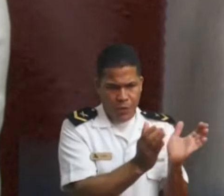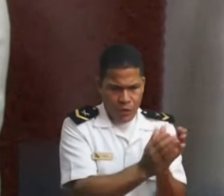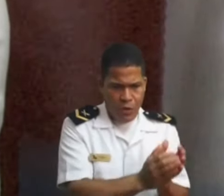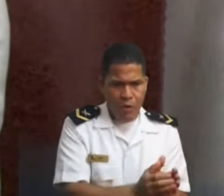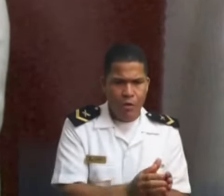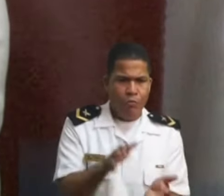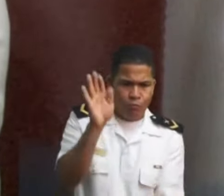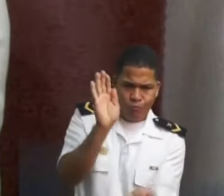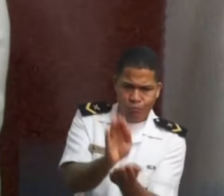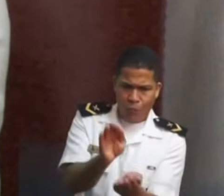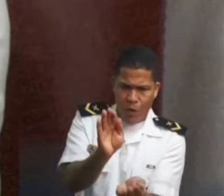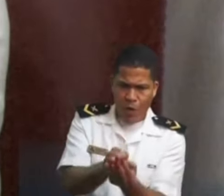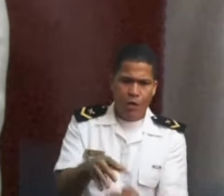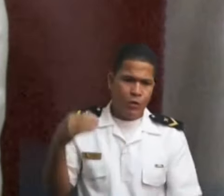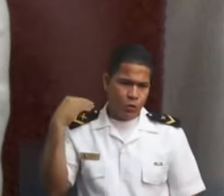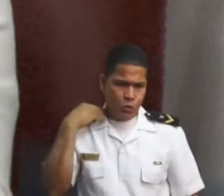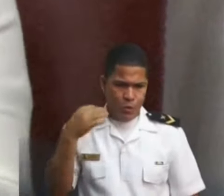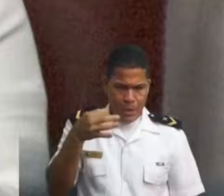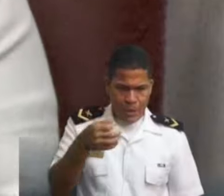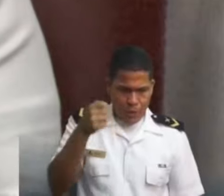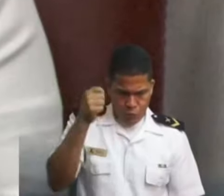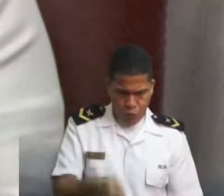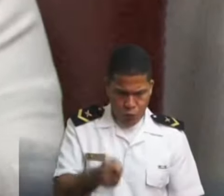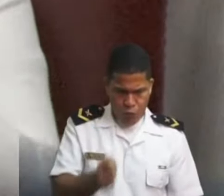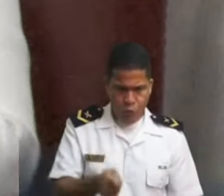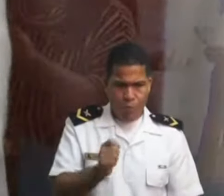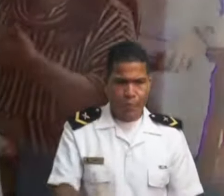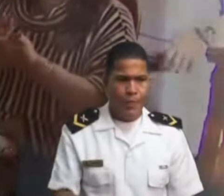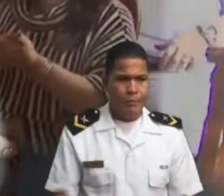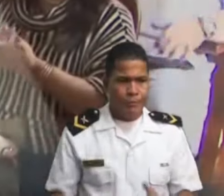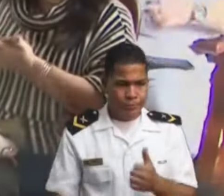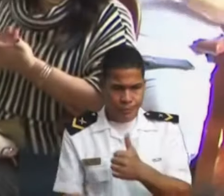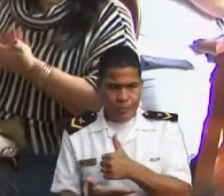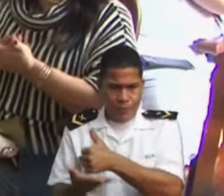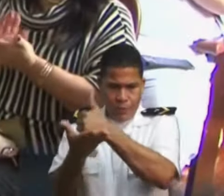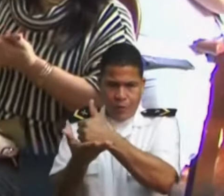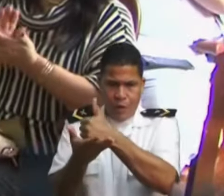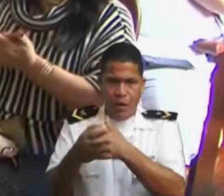Pernambuco e juíza suplente do Tribunal Marítimo.